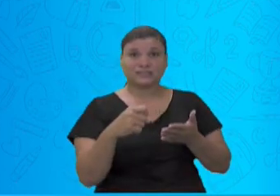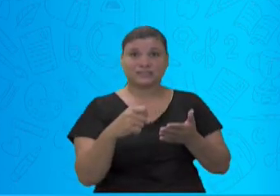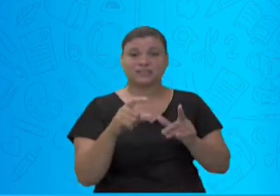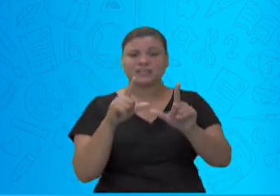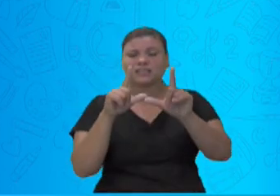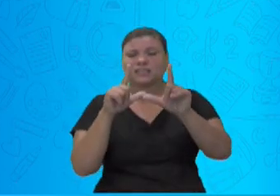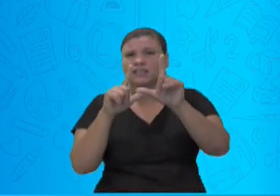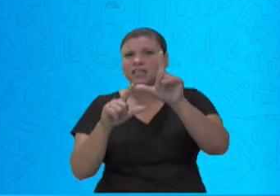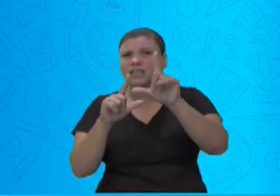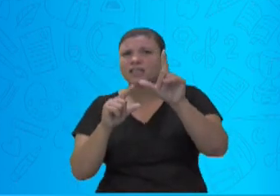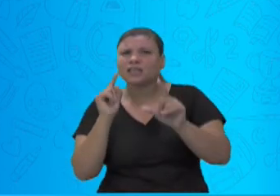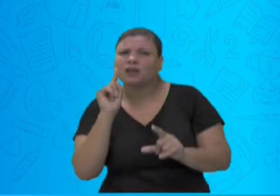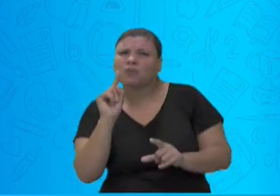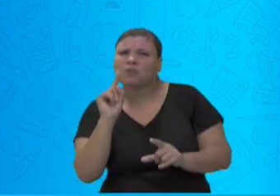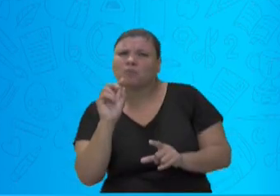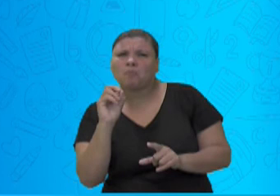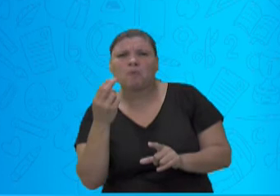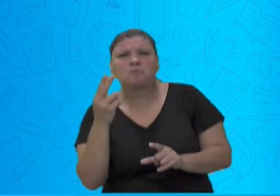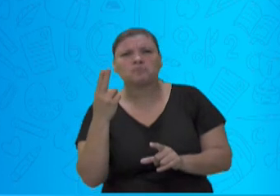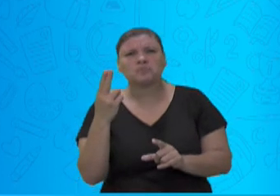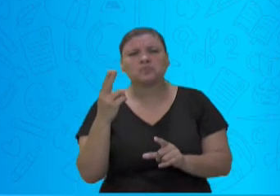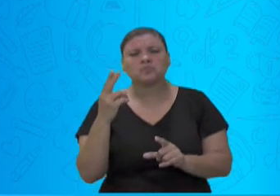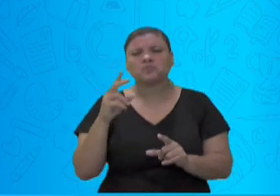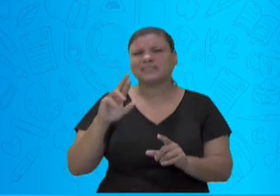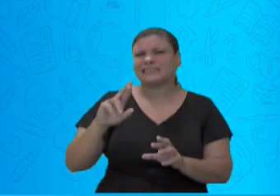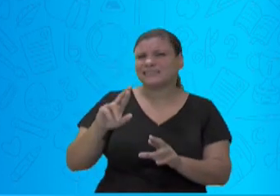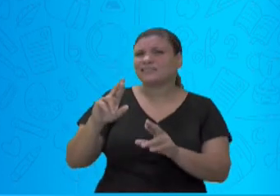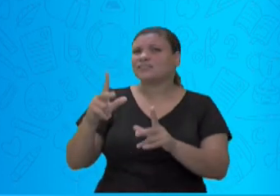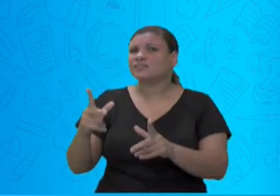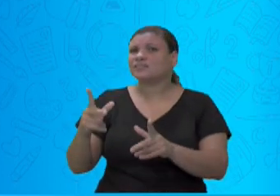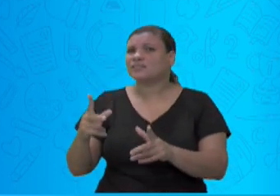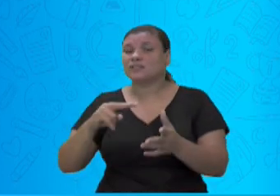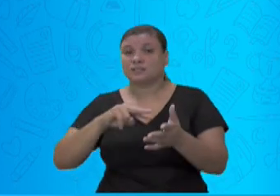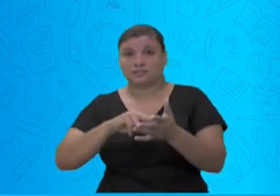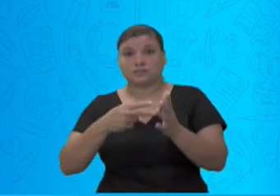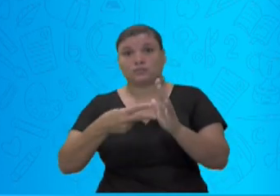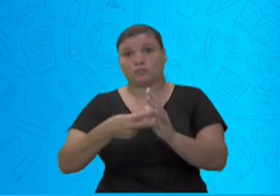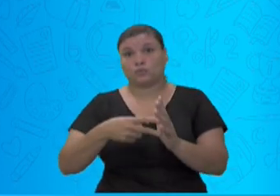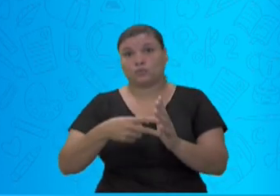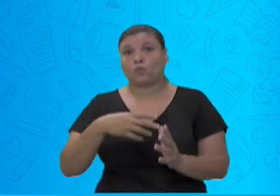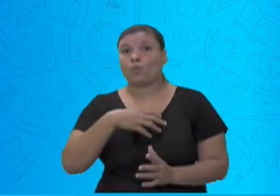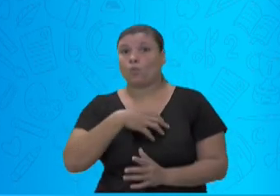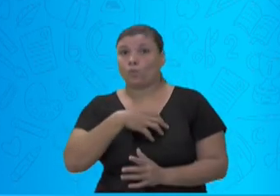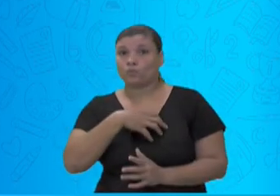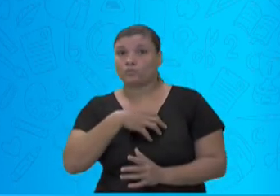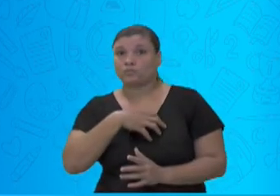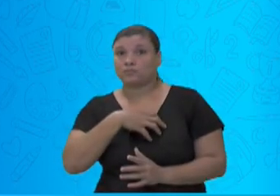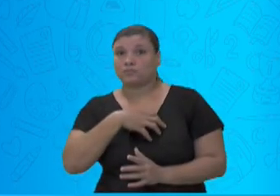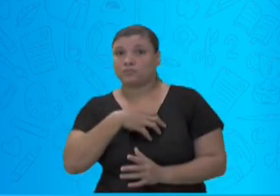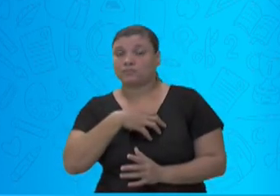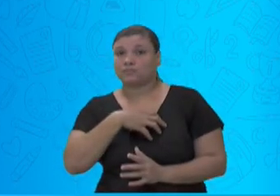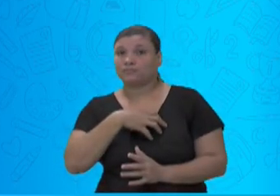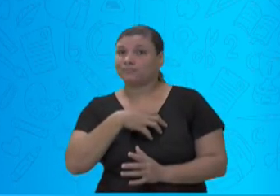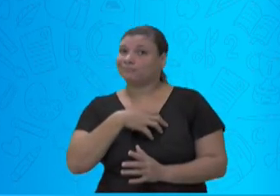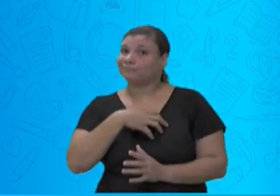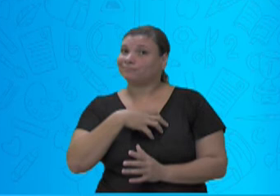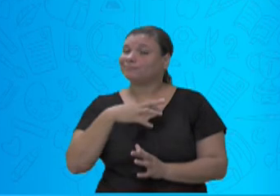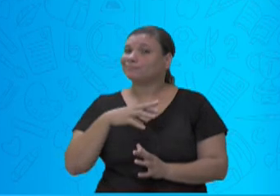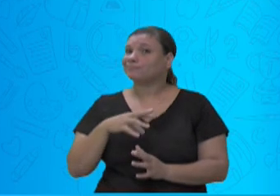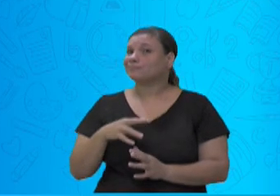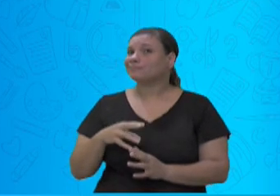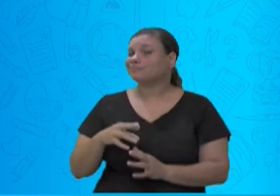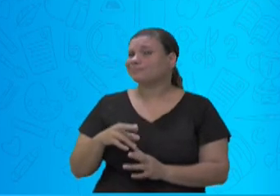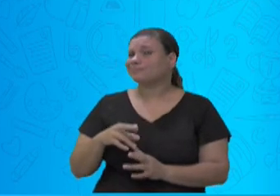sentido diferente. São chamadas de palavras homófonas. Veja alguns exemplos.